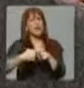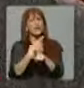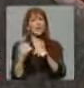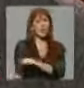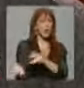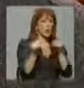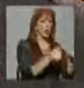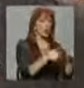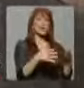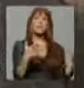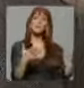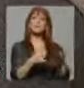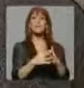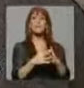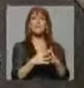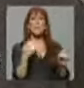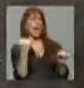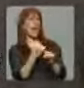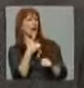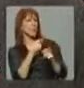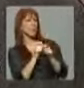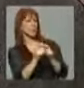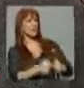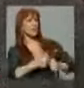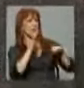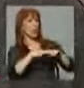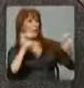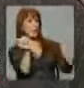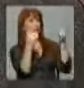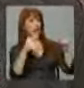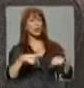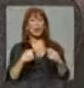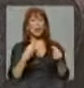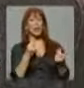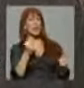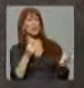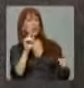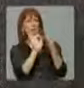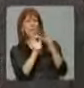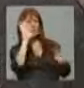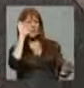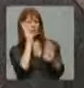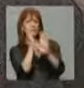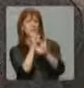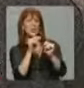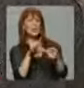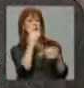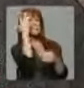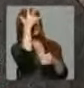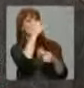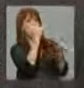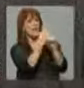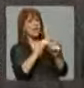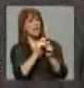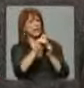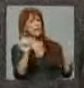lado, a ação é muito bem definida pela música, o próprio caráter psicológico das personagens também muito bem definido pela música, e